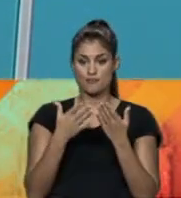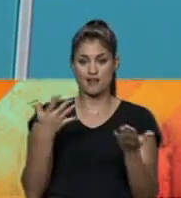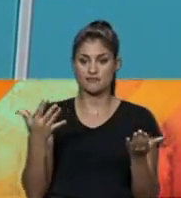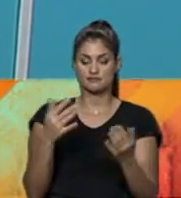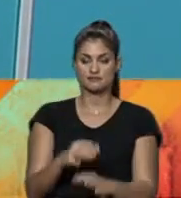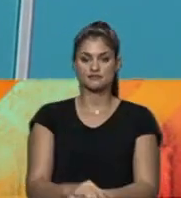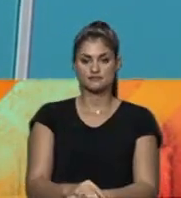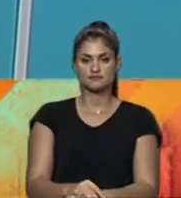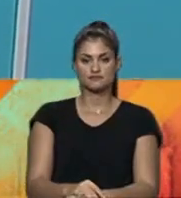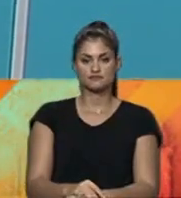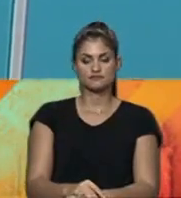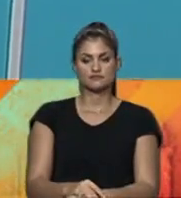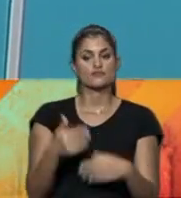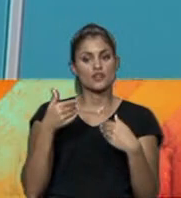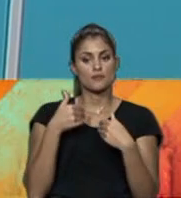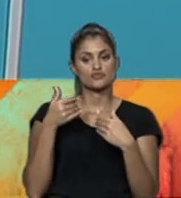Portanto, é uma ajuda